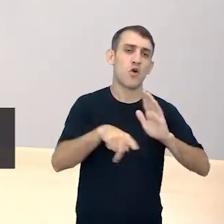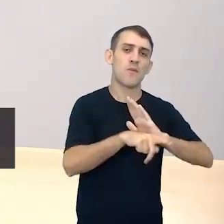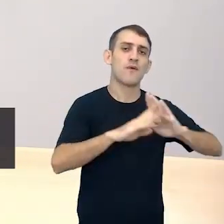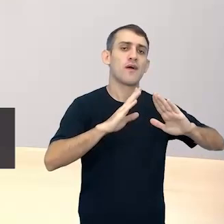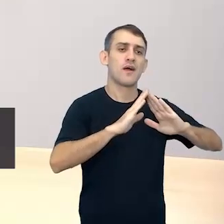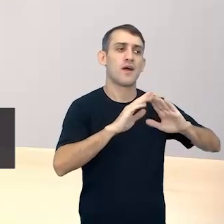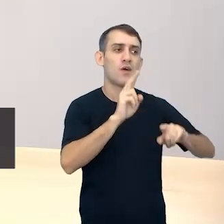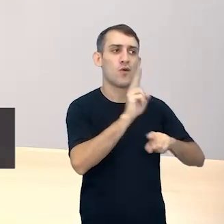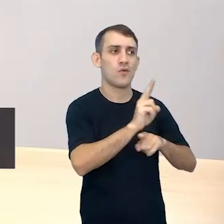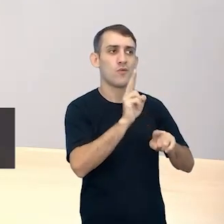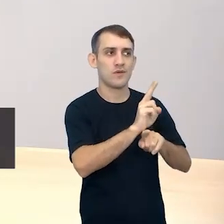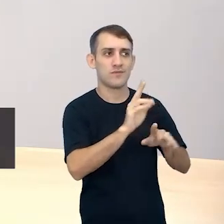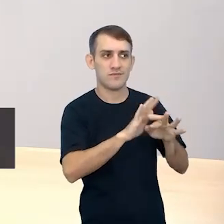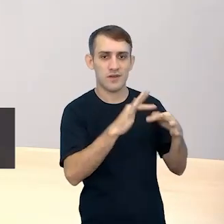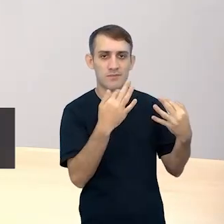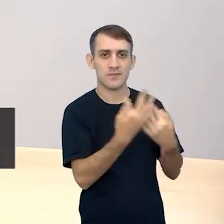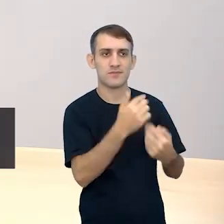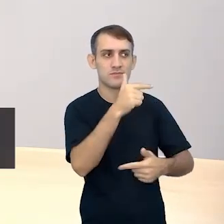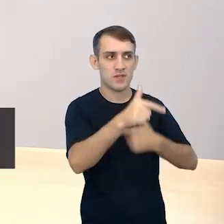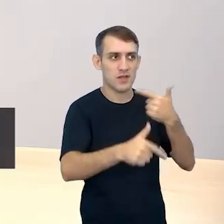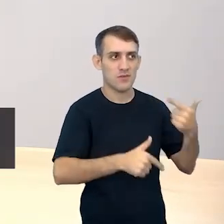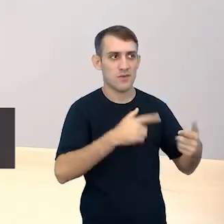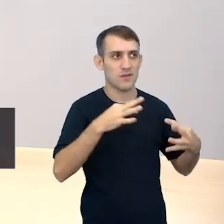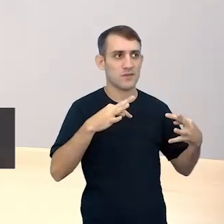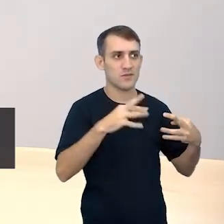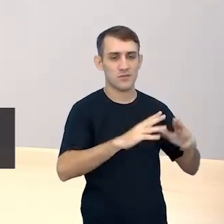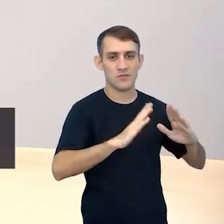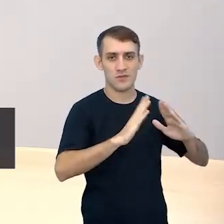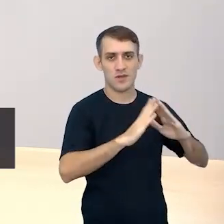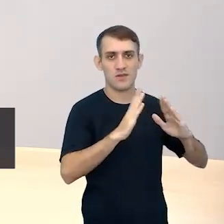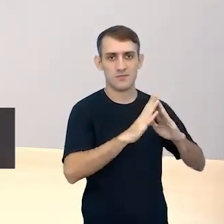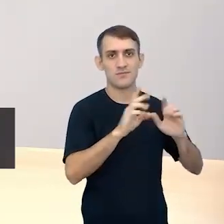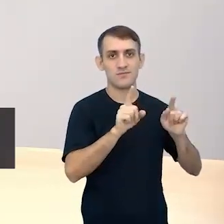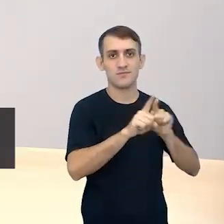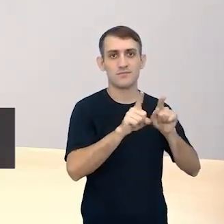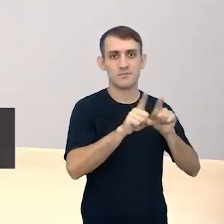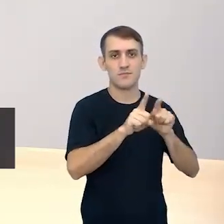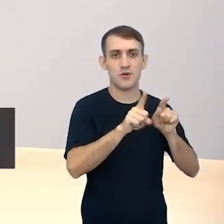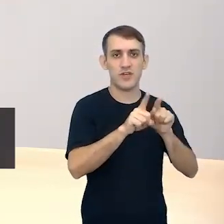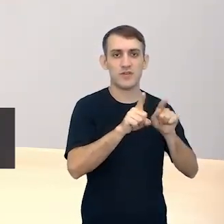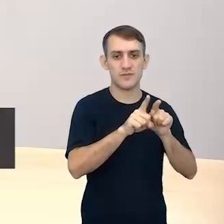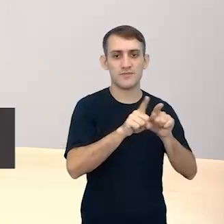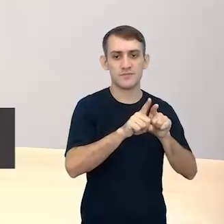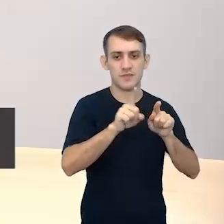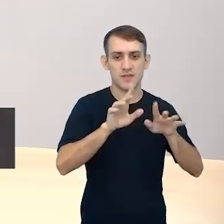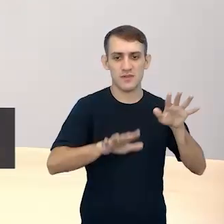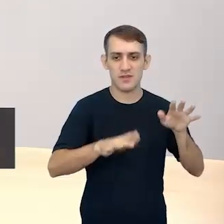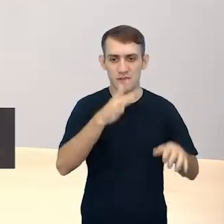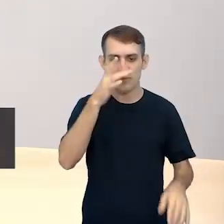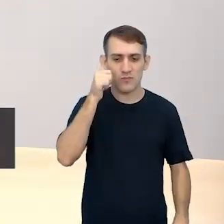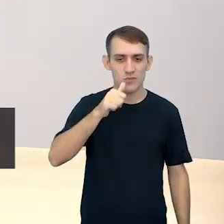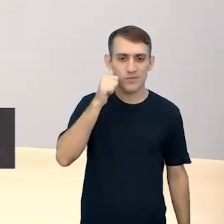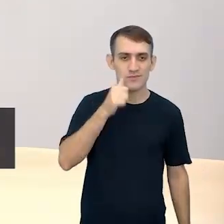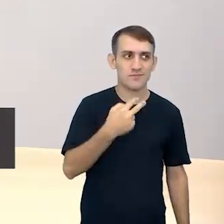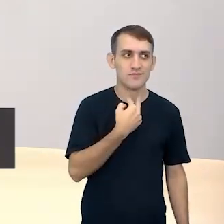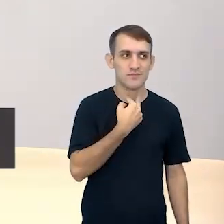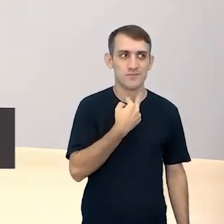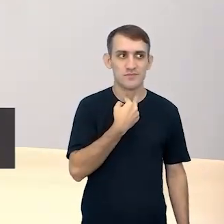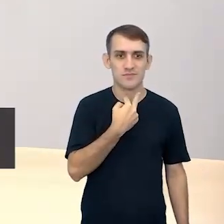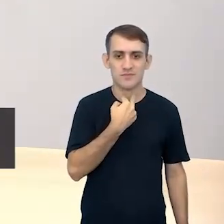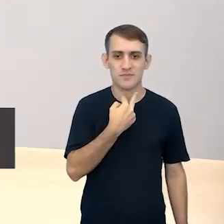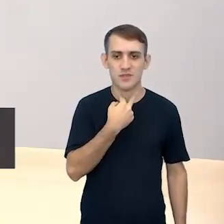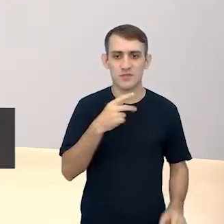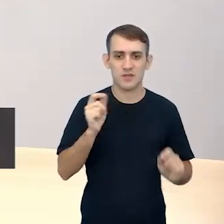aquela que cuida da família, dos afazeres, da casa, então gerou um estereotipo onde elas não poderiam, não deveriam